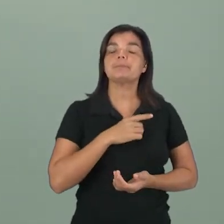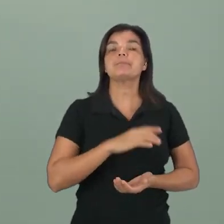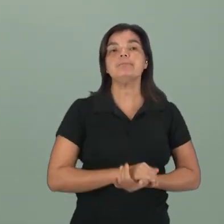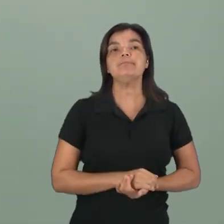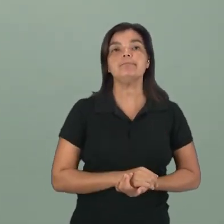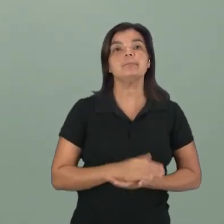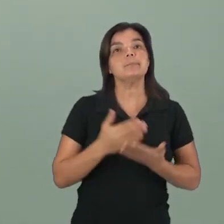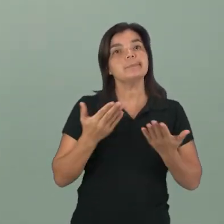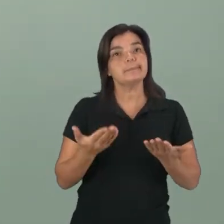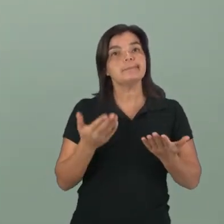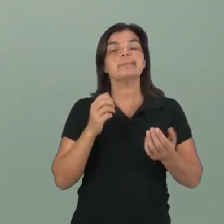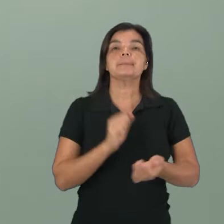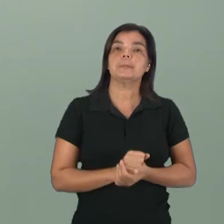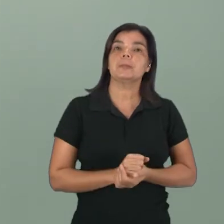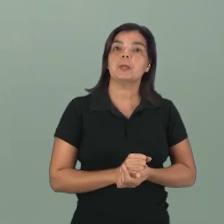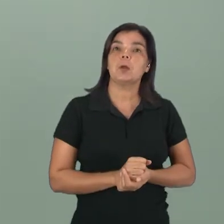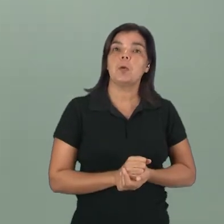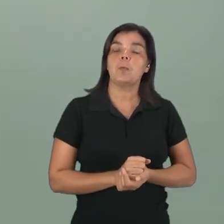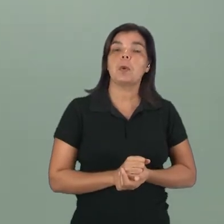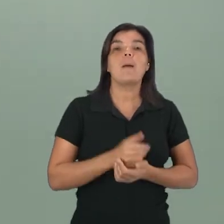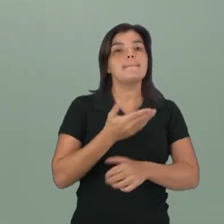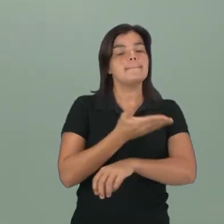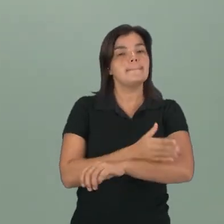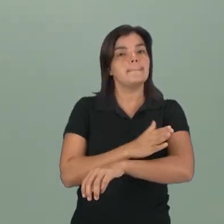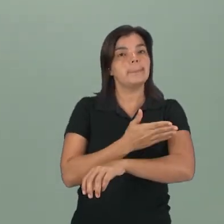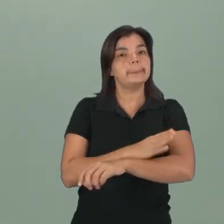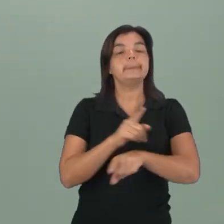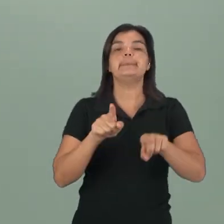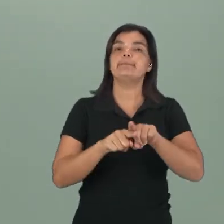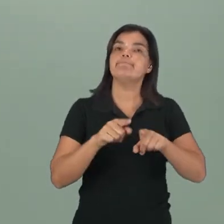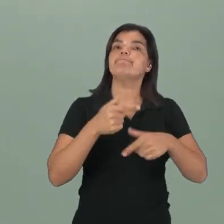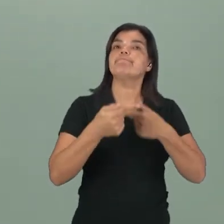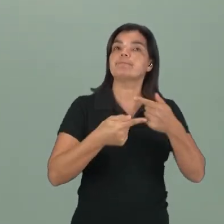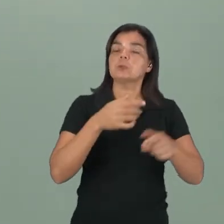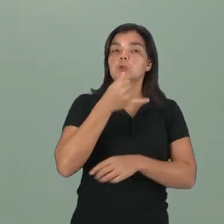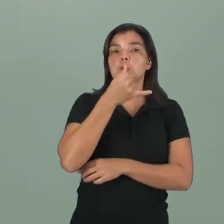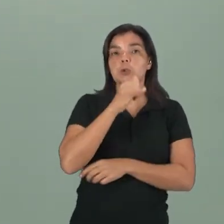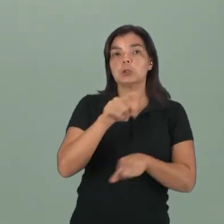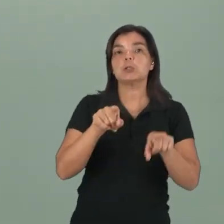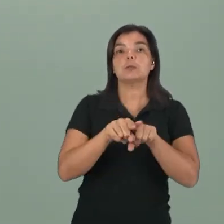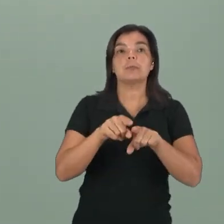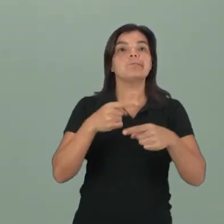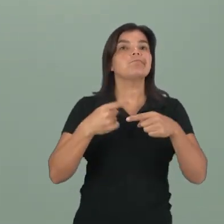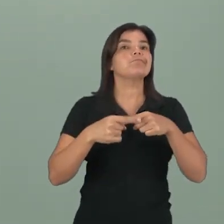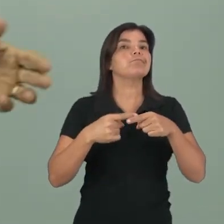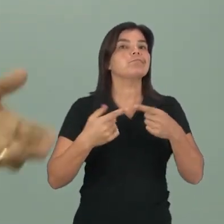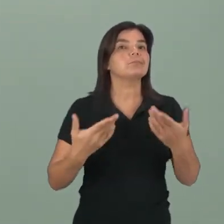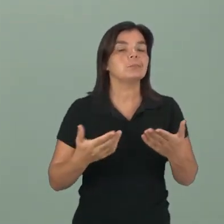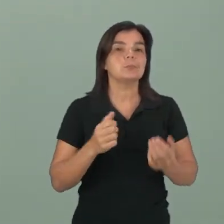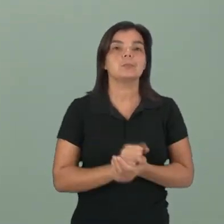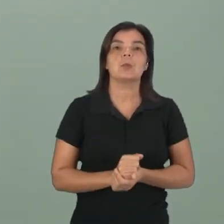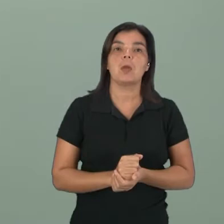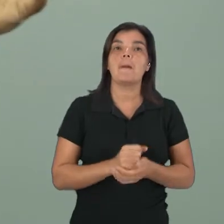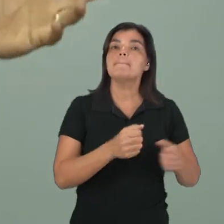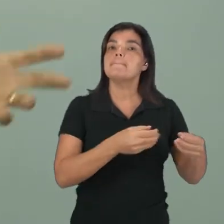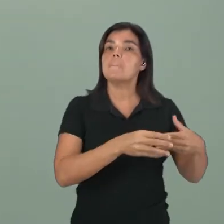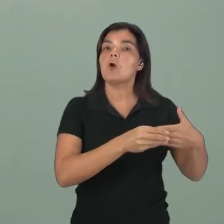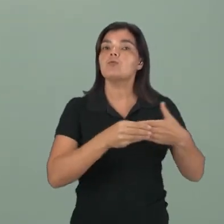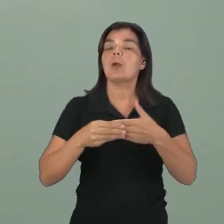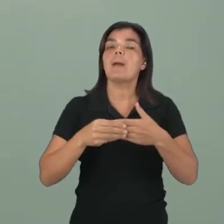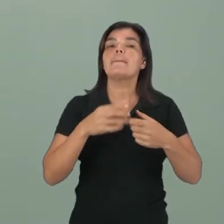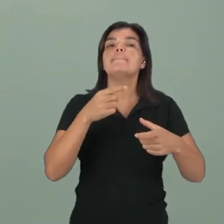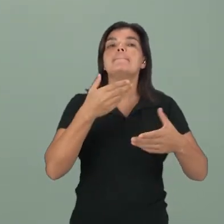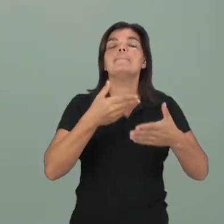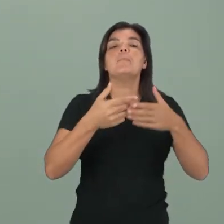energia. Apesar de ser uma forma bastante prática de geração de eletricidade, prática porque ela é móvel, você pode levar para onde